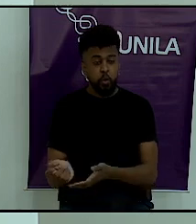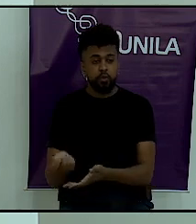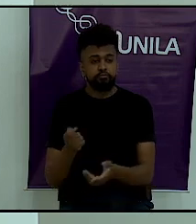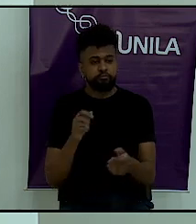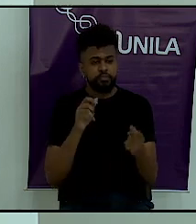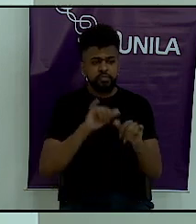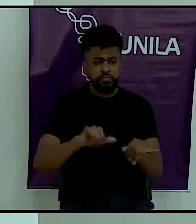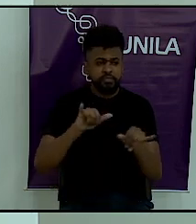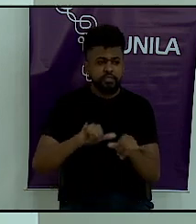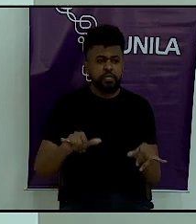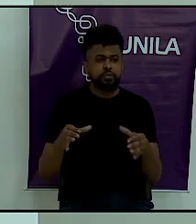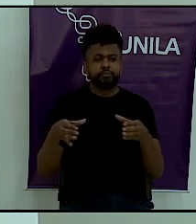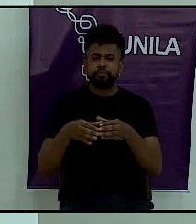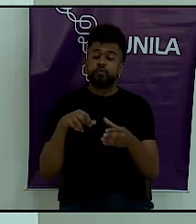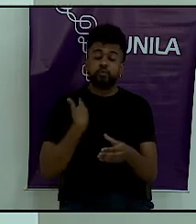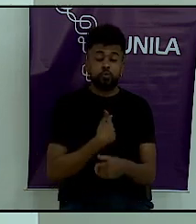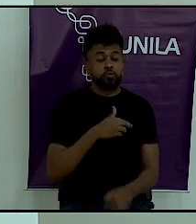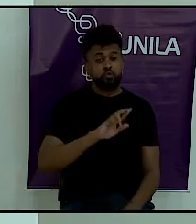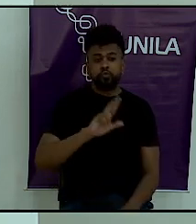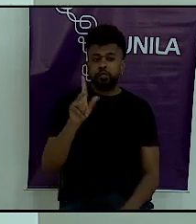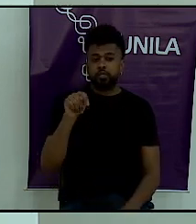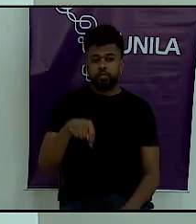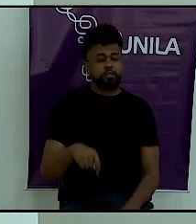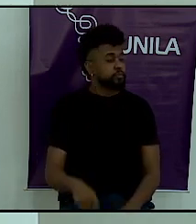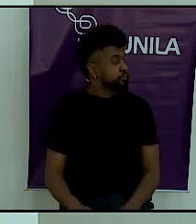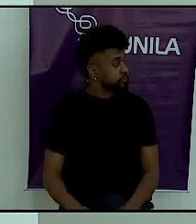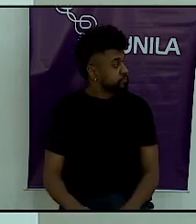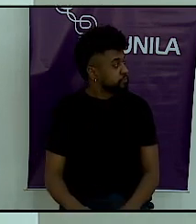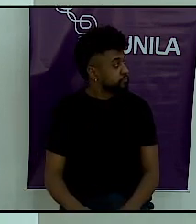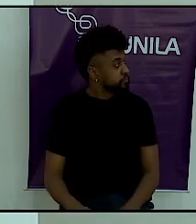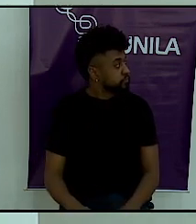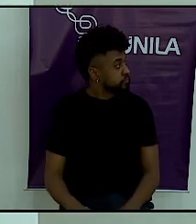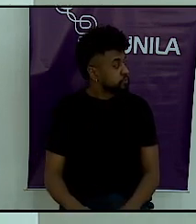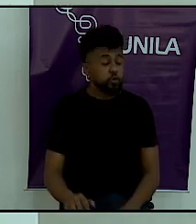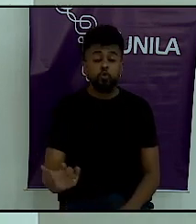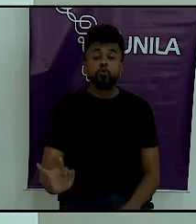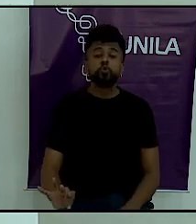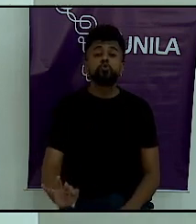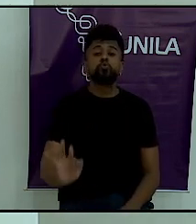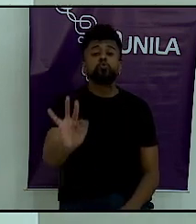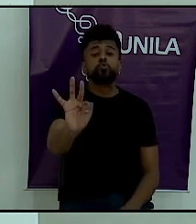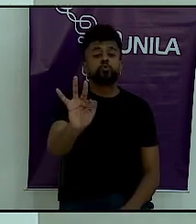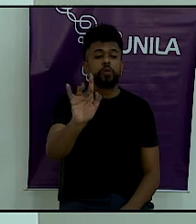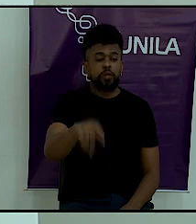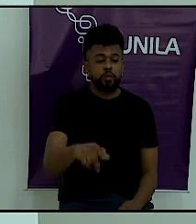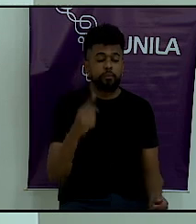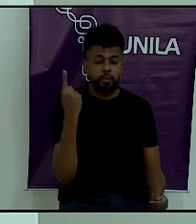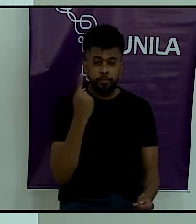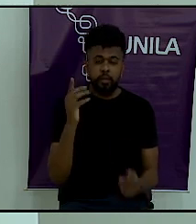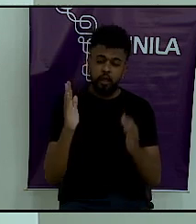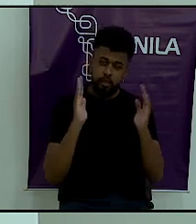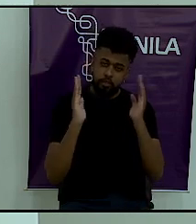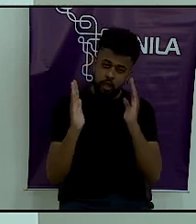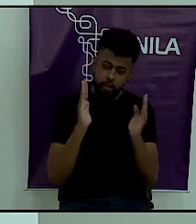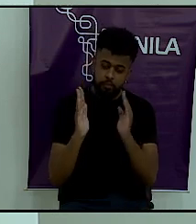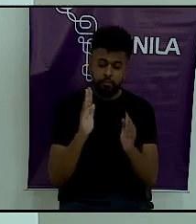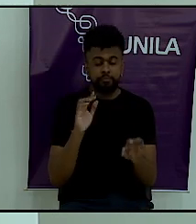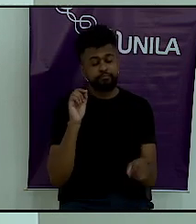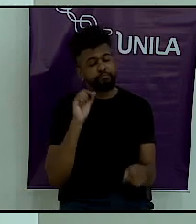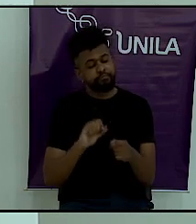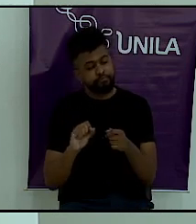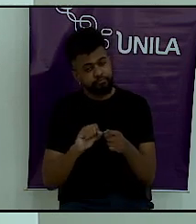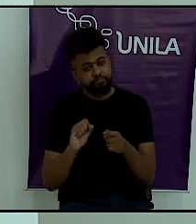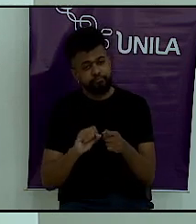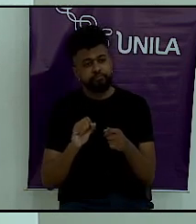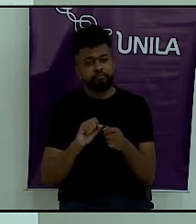região peculiar como é a nossa. Então, as nossas projeções para o futuro incluem nessa primeira etapa capacitação, produção e vinculação